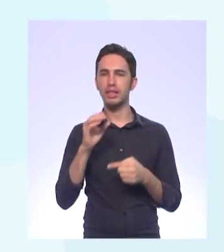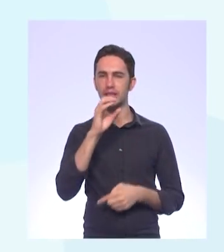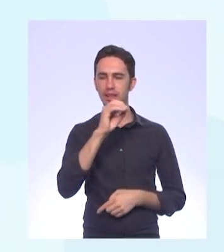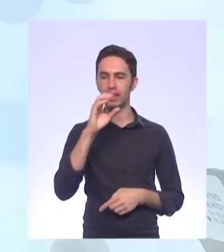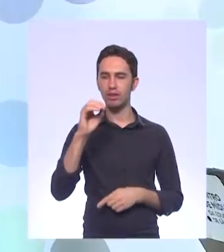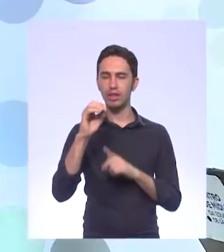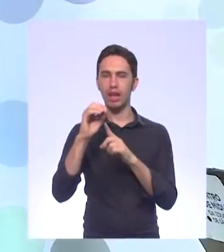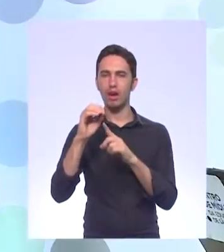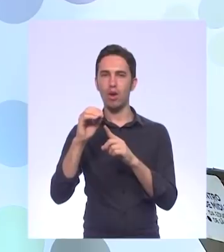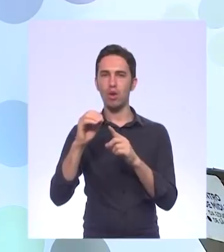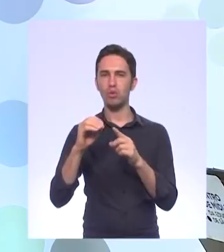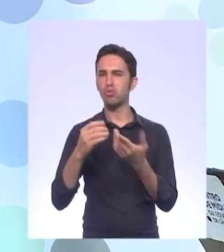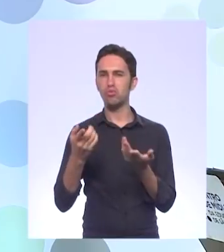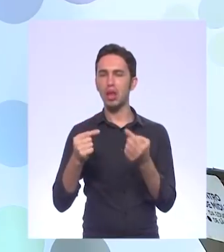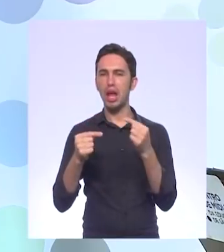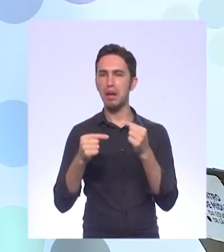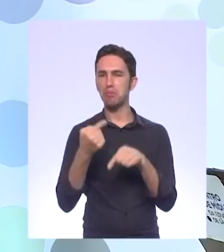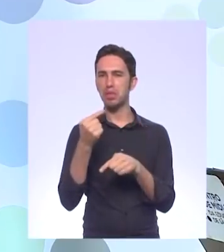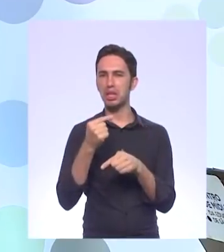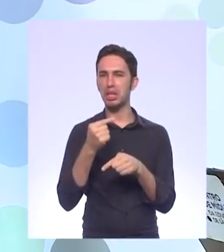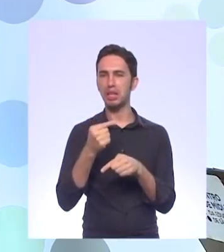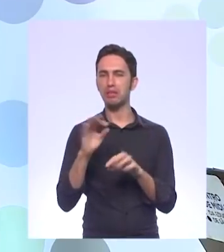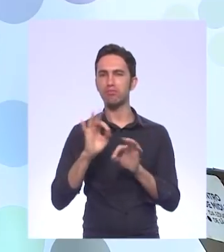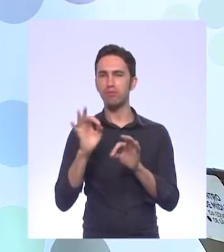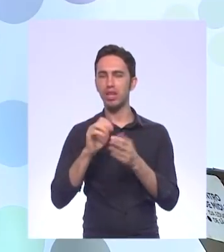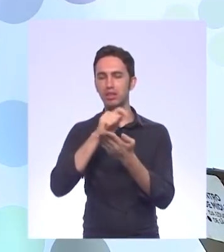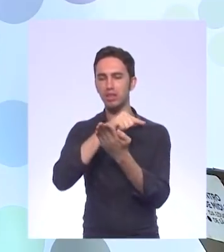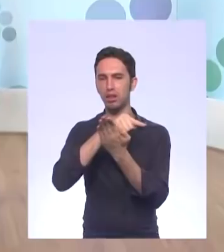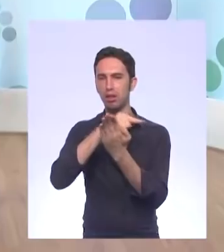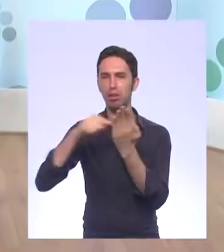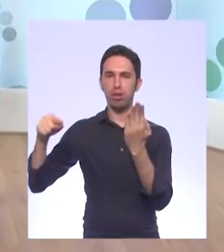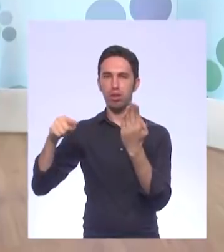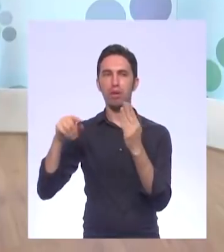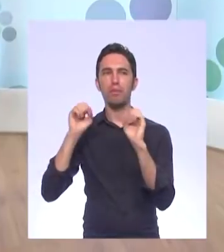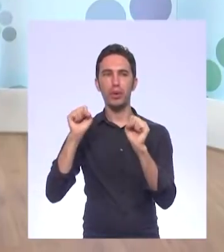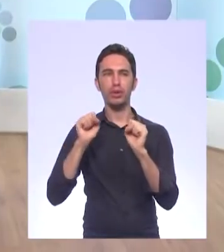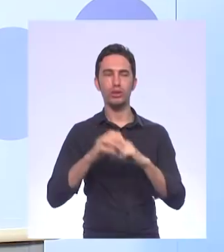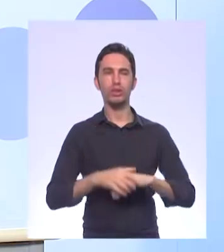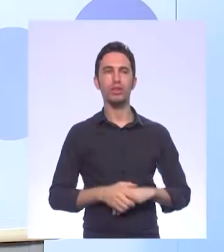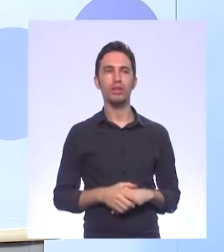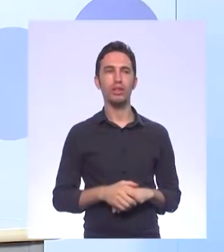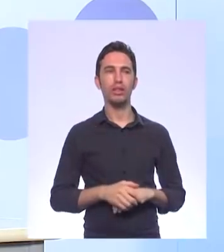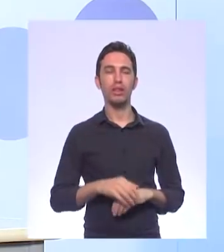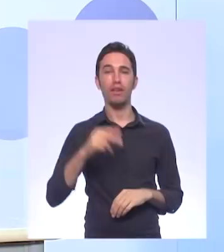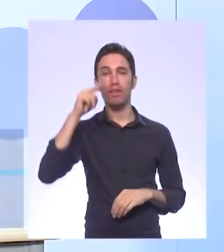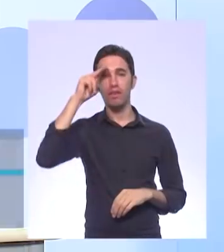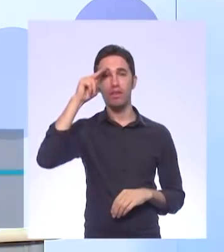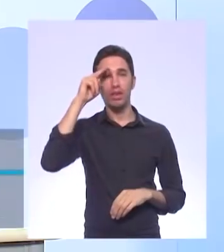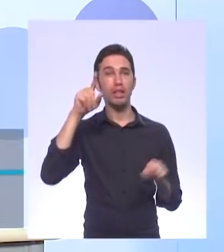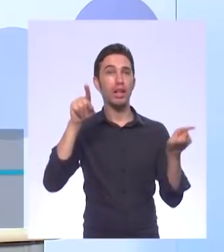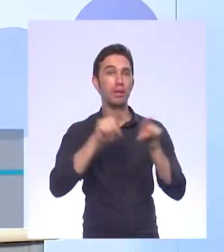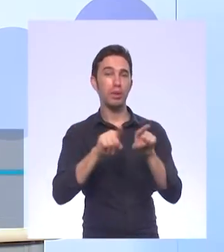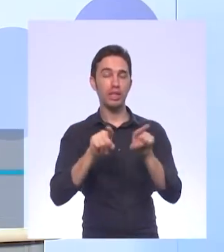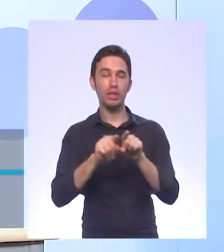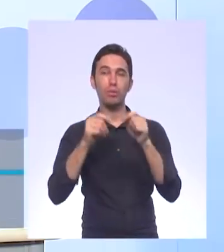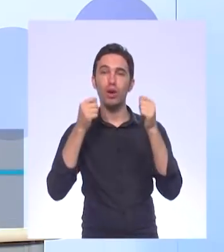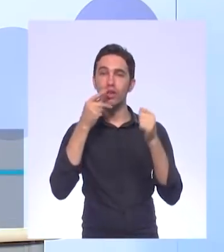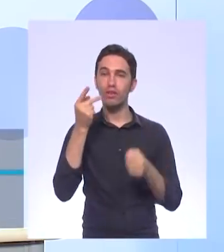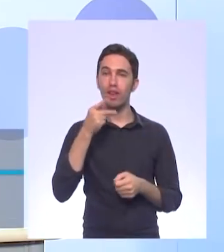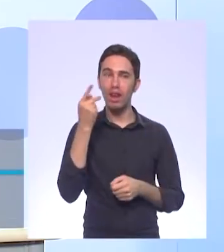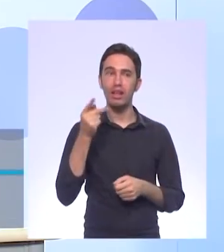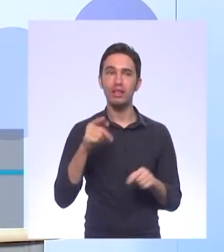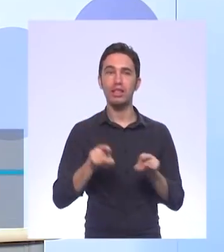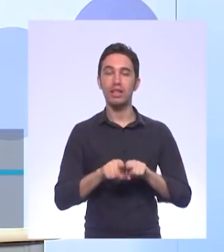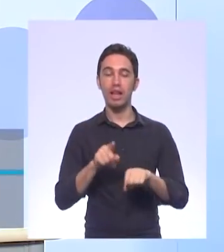no começo de um número a gente pode desconsiderar Tá bom pode falar é que na hora de